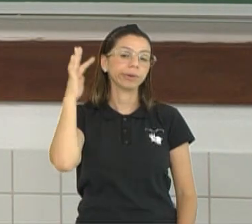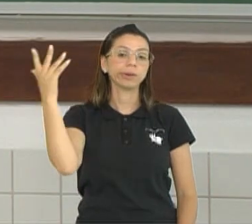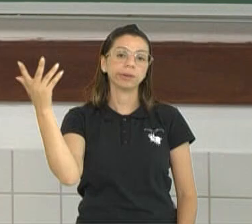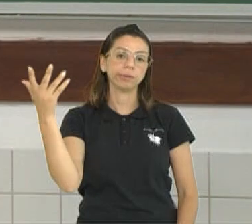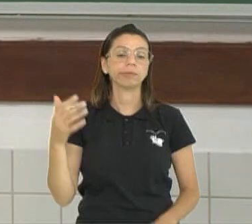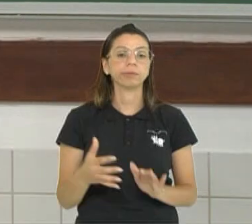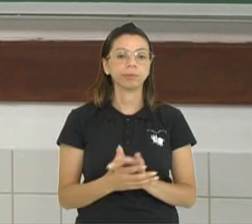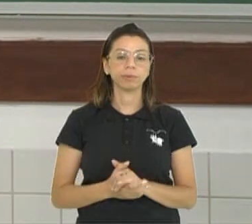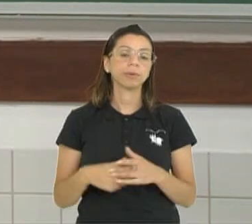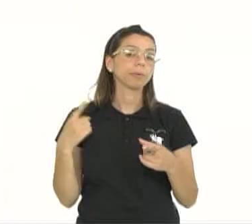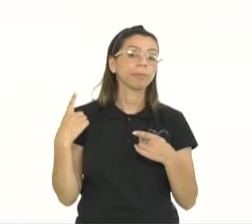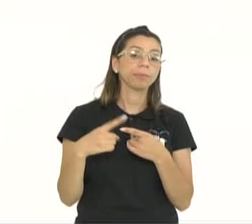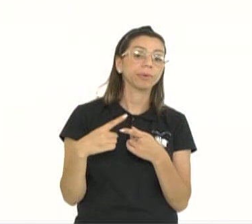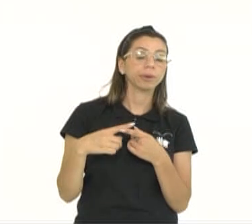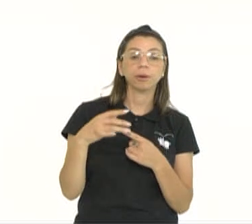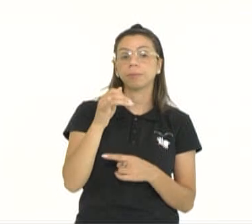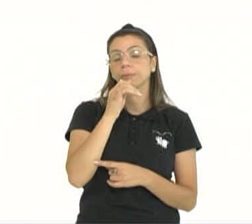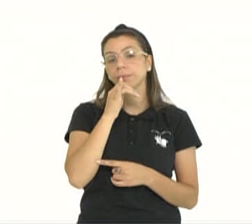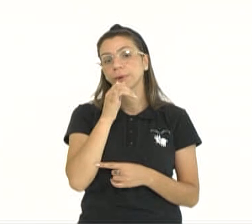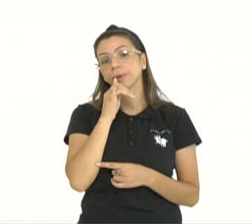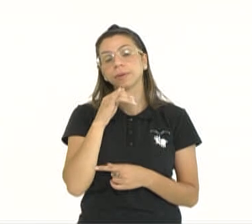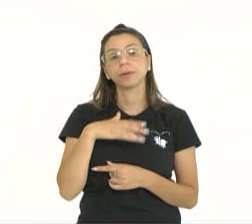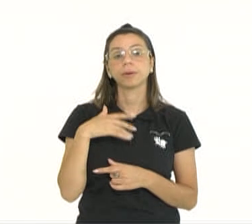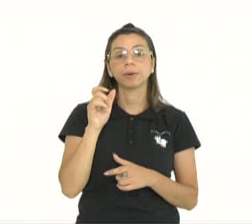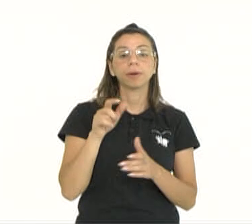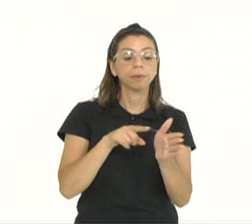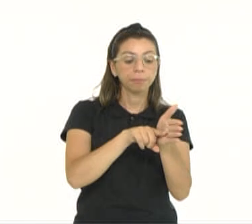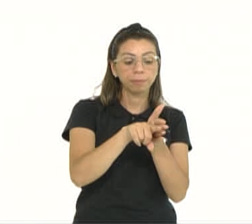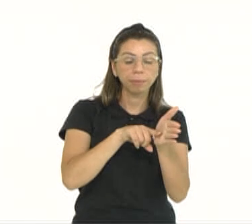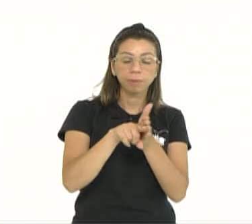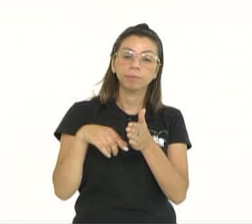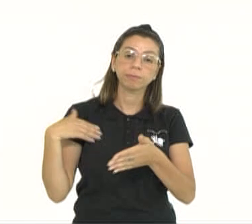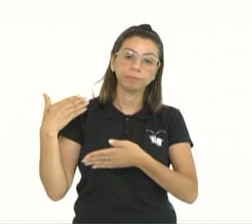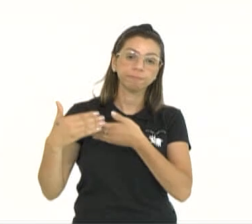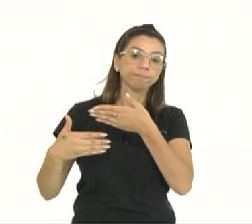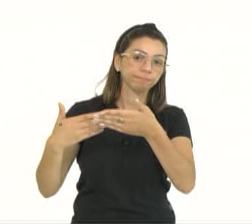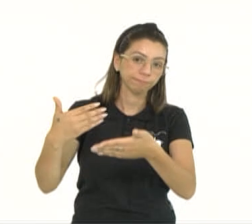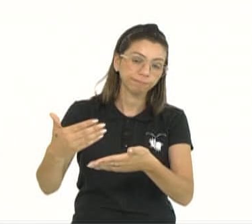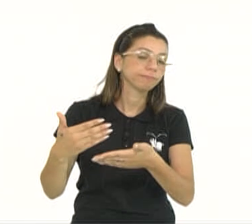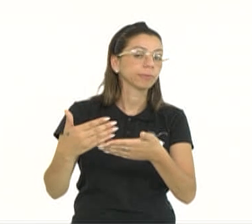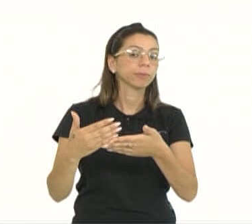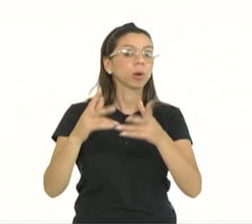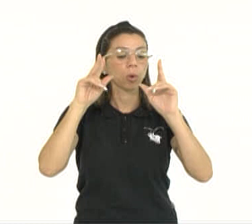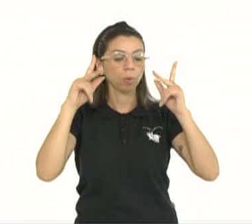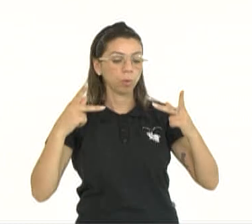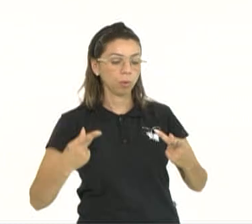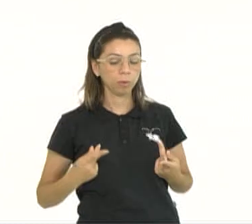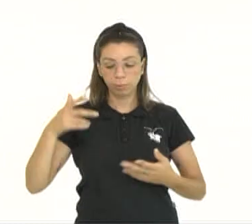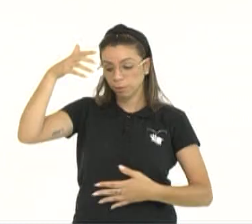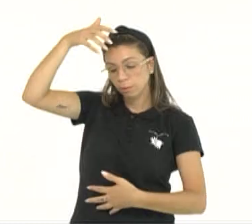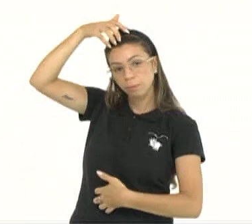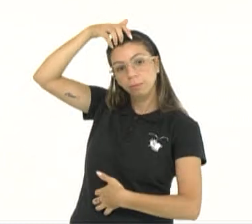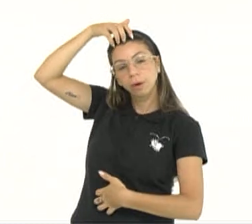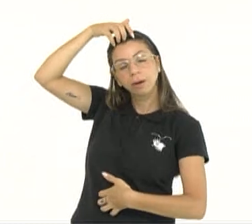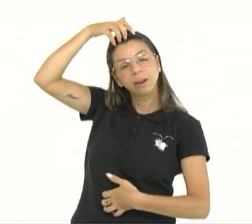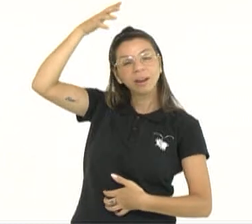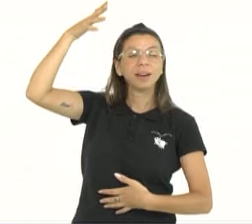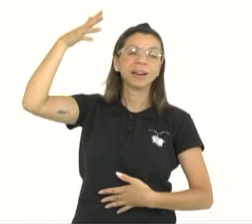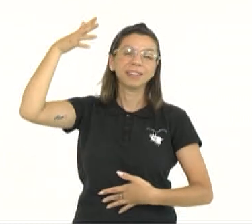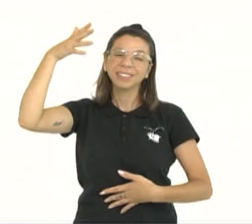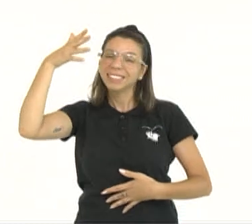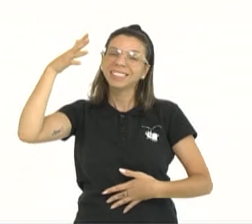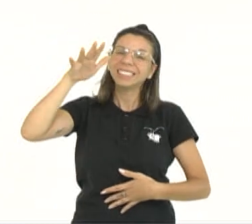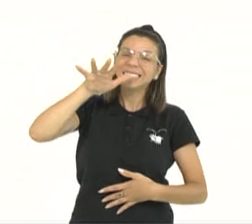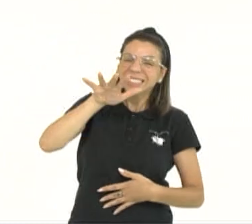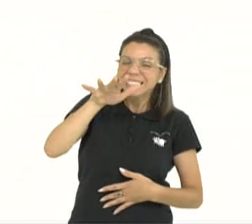Darwin. Por quê? Porque segundo boa parte das pesquisas desenvolvidas, homens e macacos eles têm um